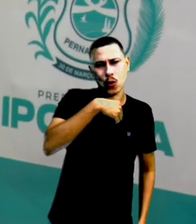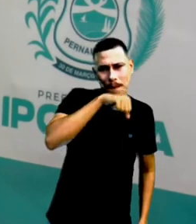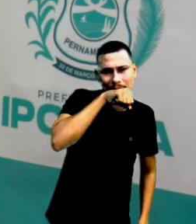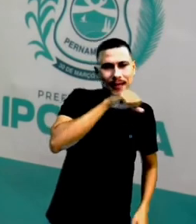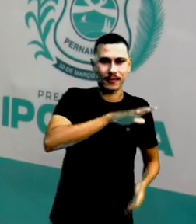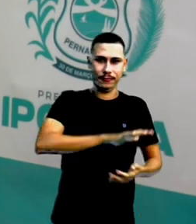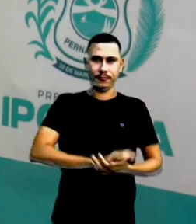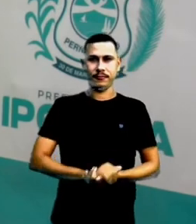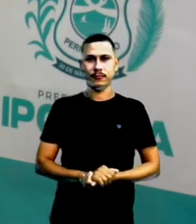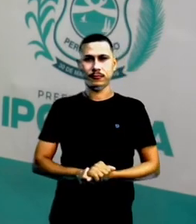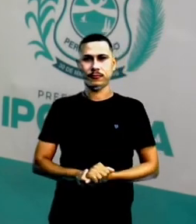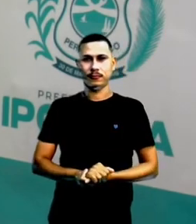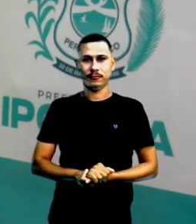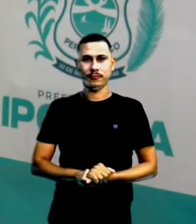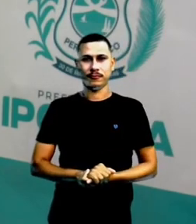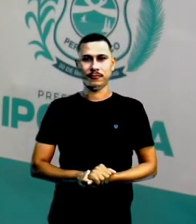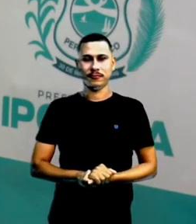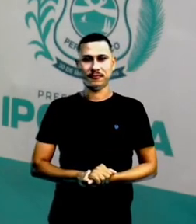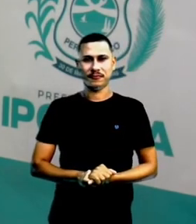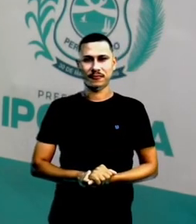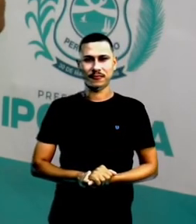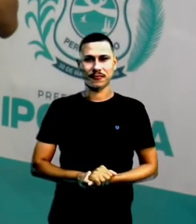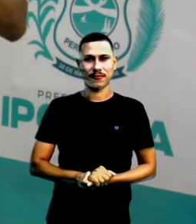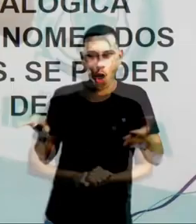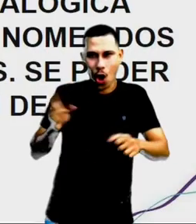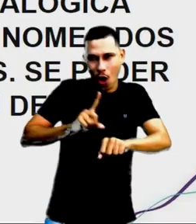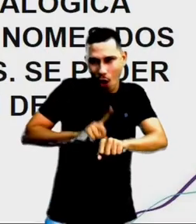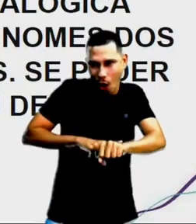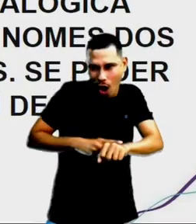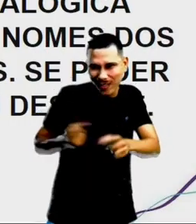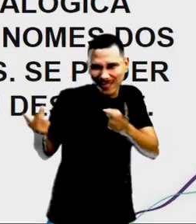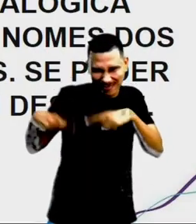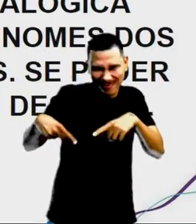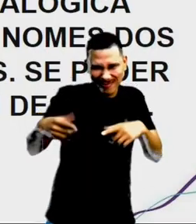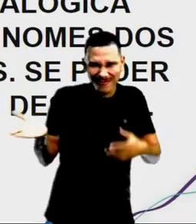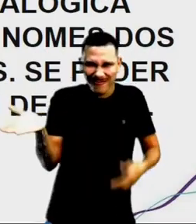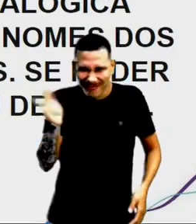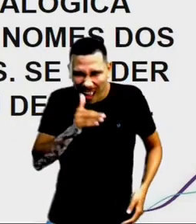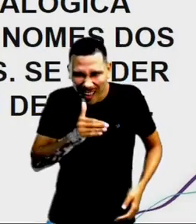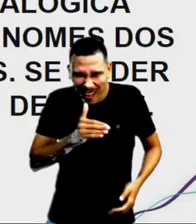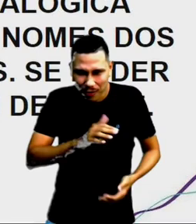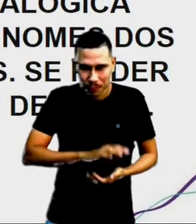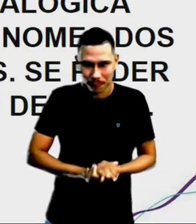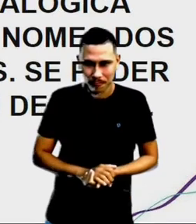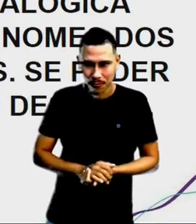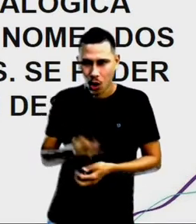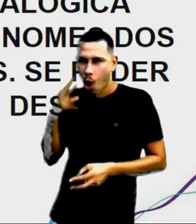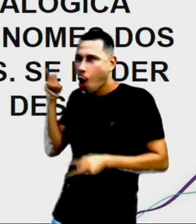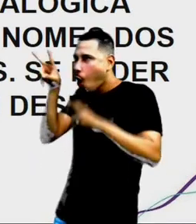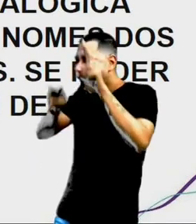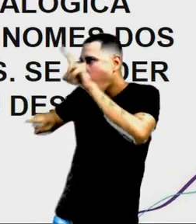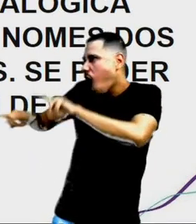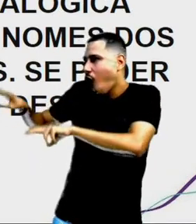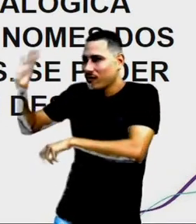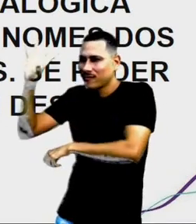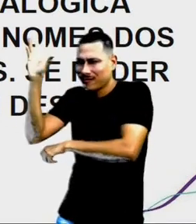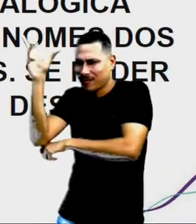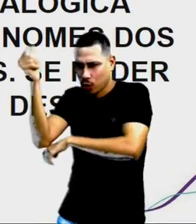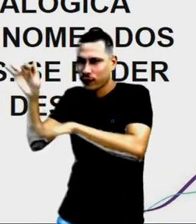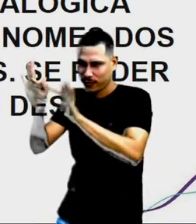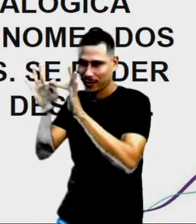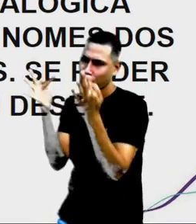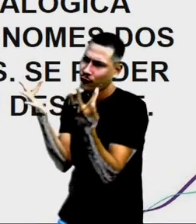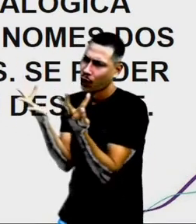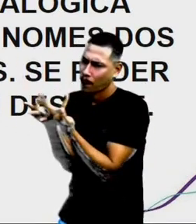pai de João. E agora chegou no nosso desafio. Copie um esquema como esse